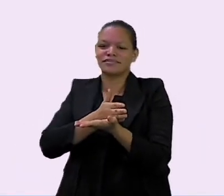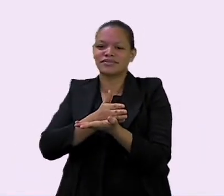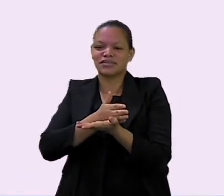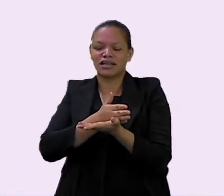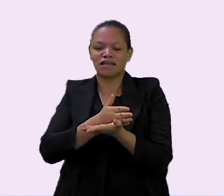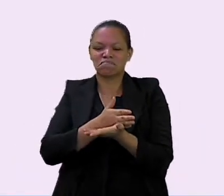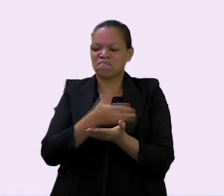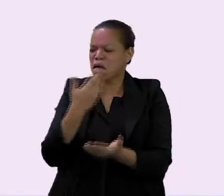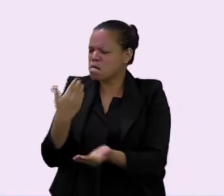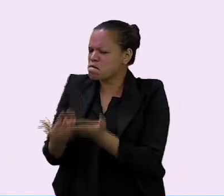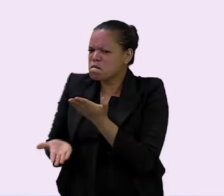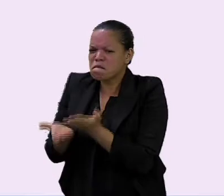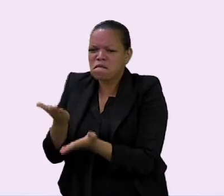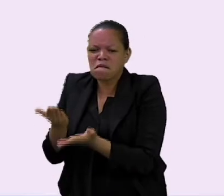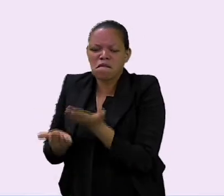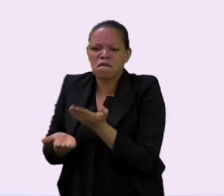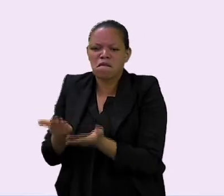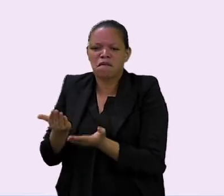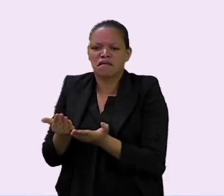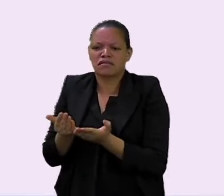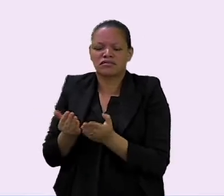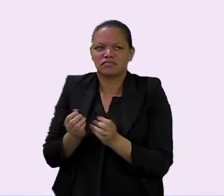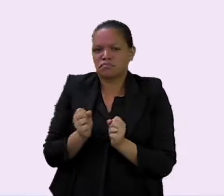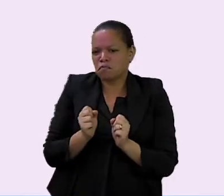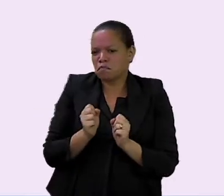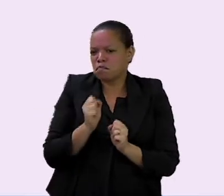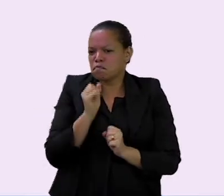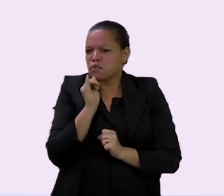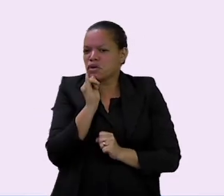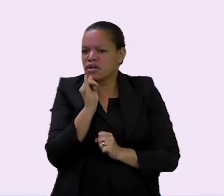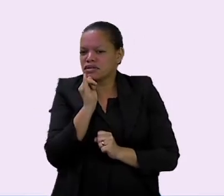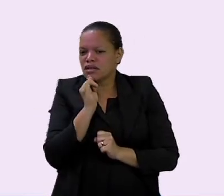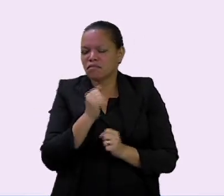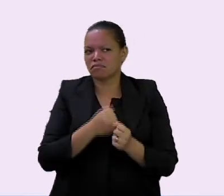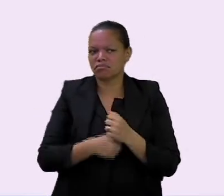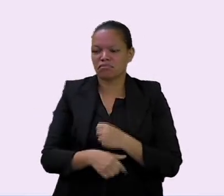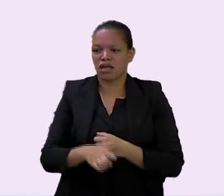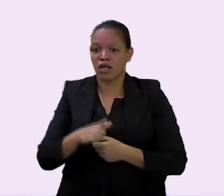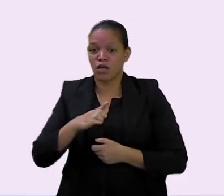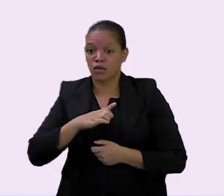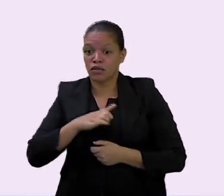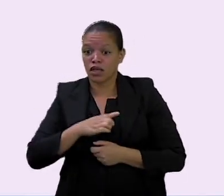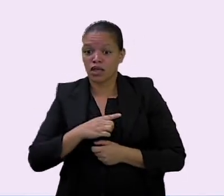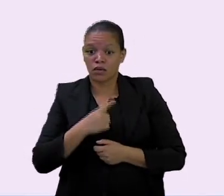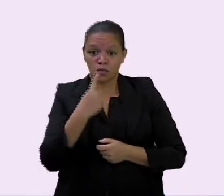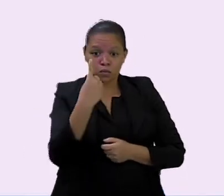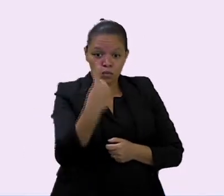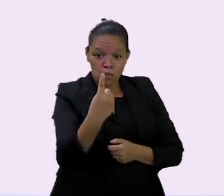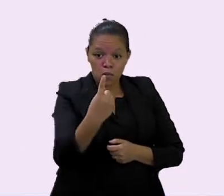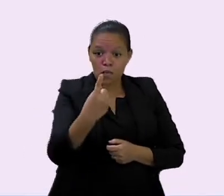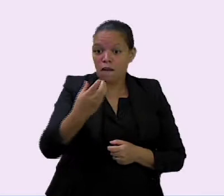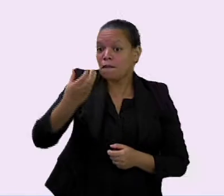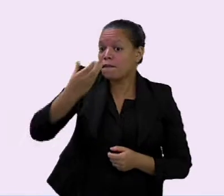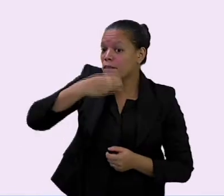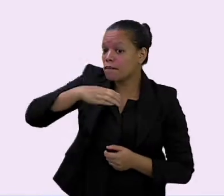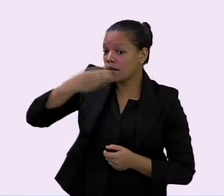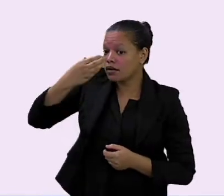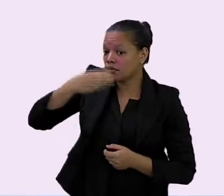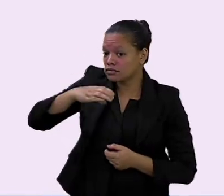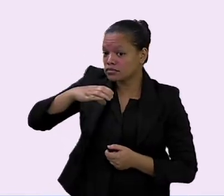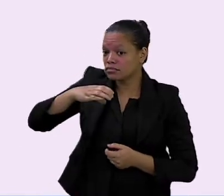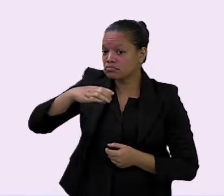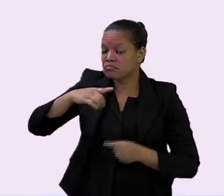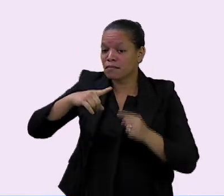que seria o meu todo aqui da maçã? O meu todo seria uma maçã, certo? E